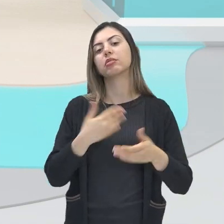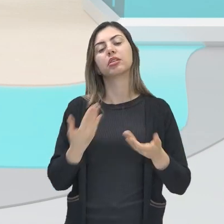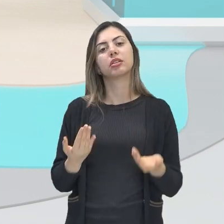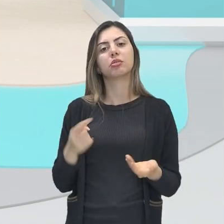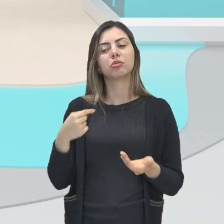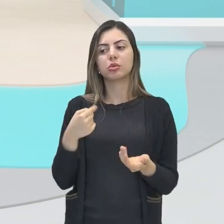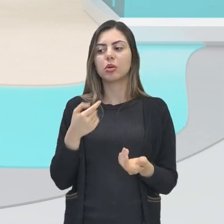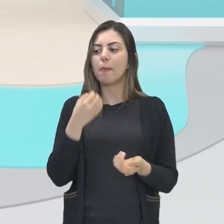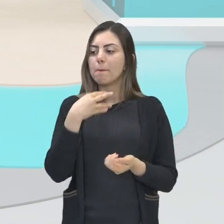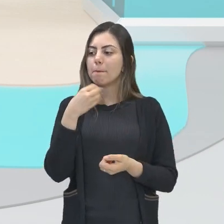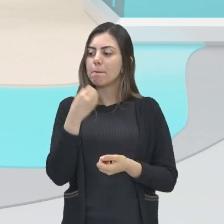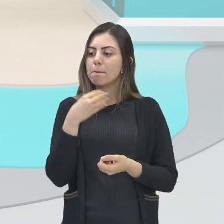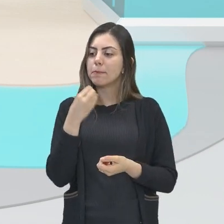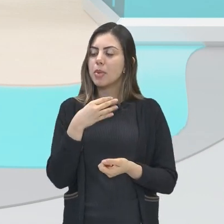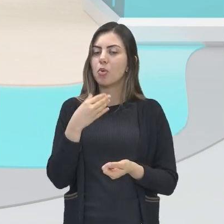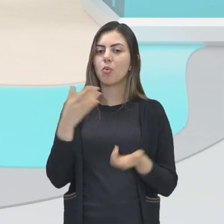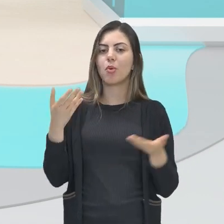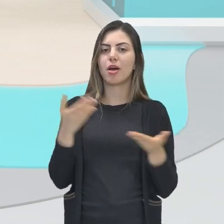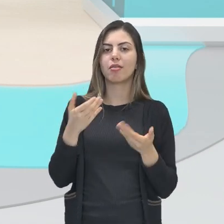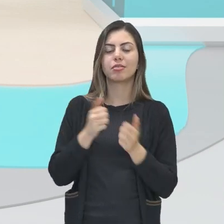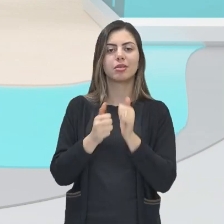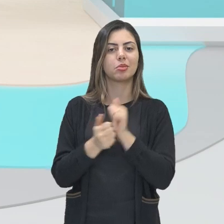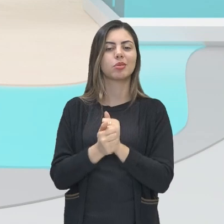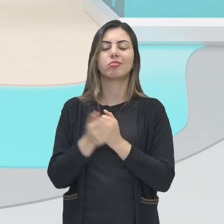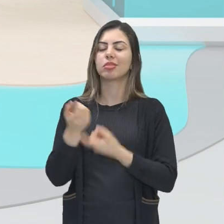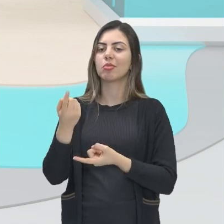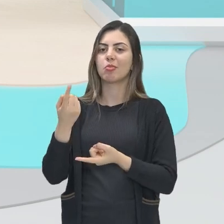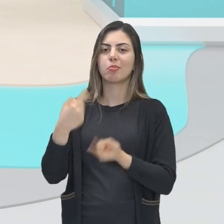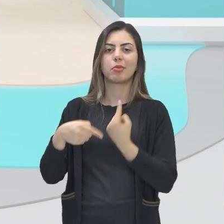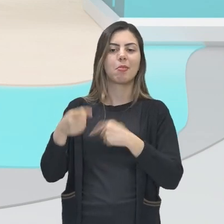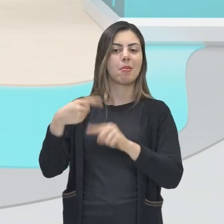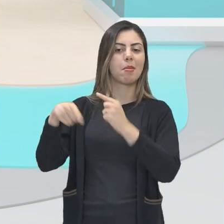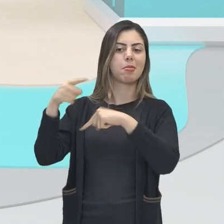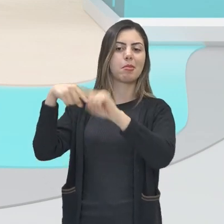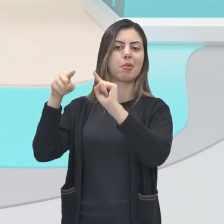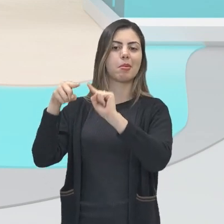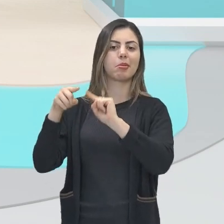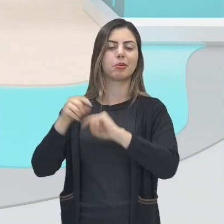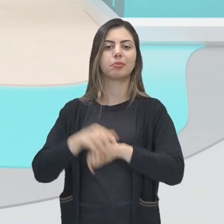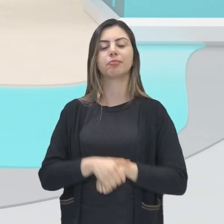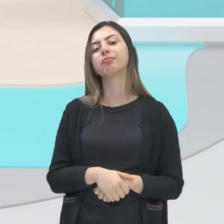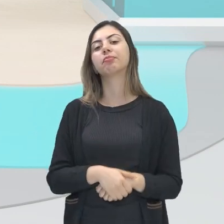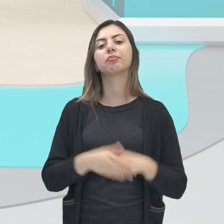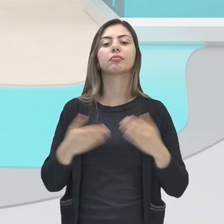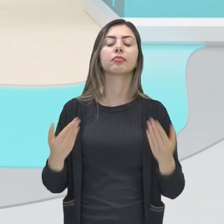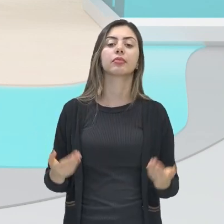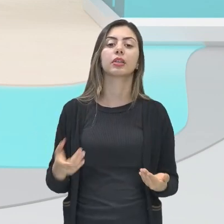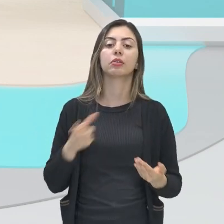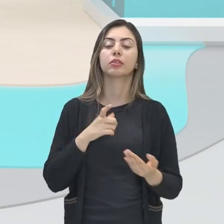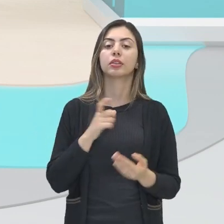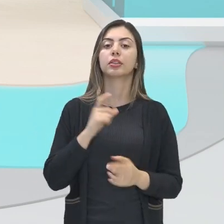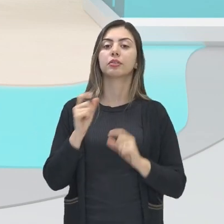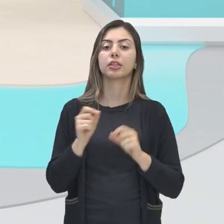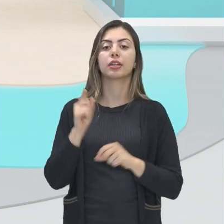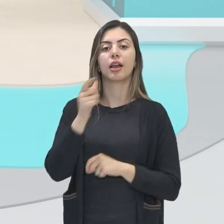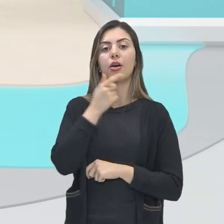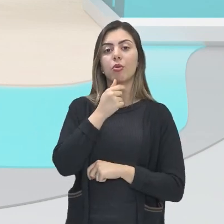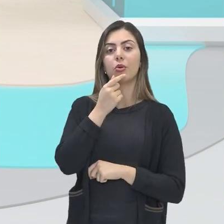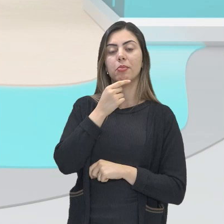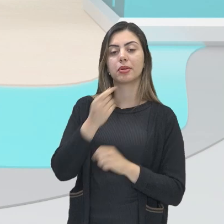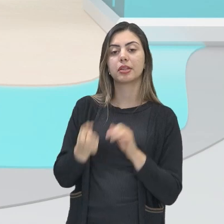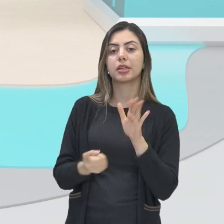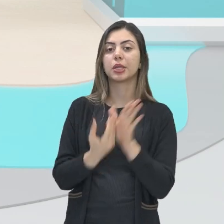beleza, ficou muito bacana esse jogo. E assim foi melhorando cada vez mais. E aí o sujeito lá que tinha criado